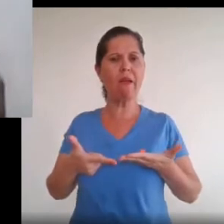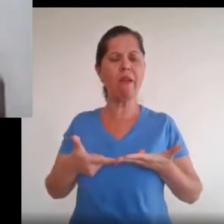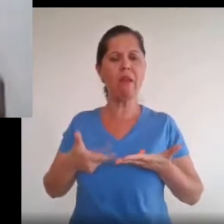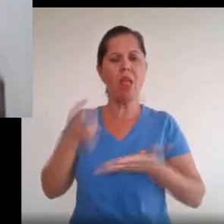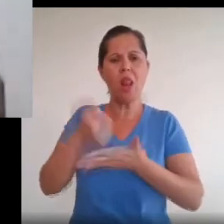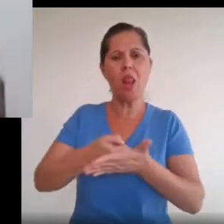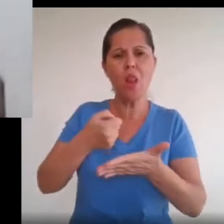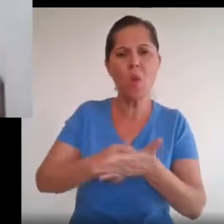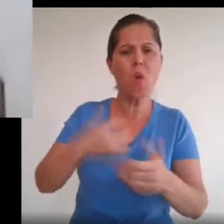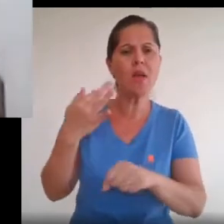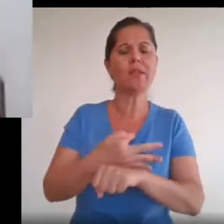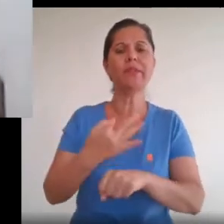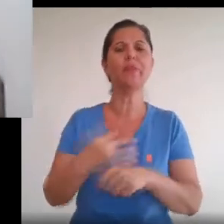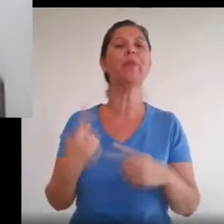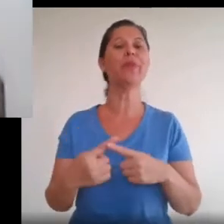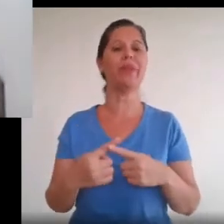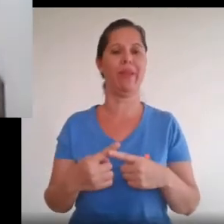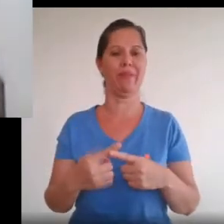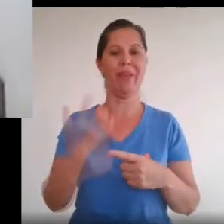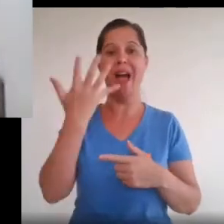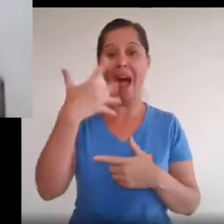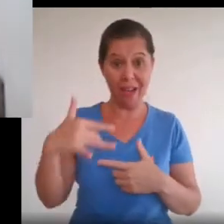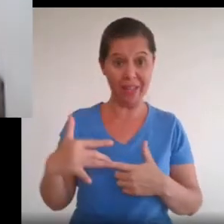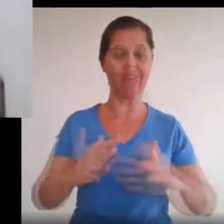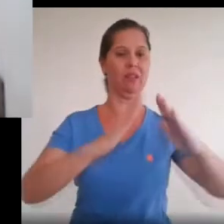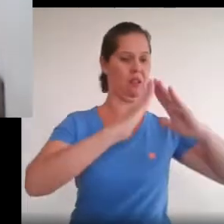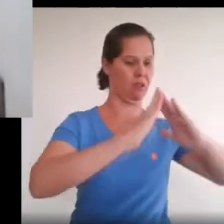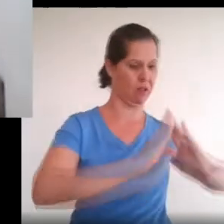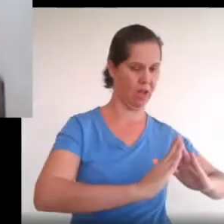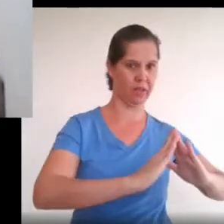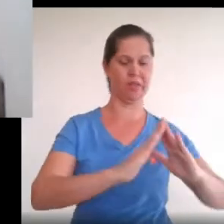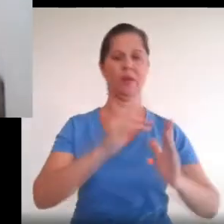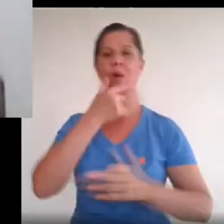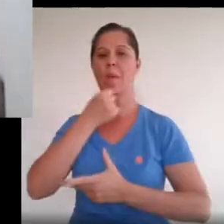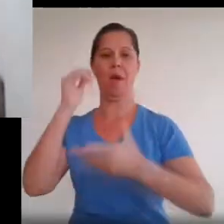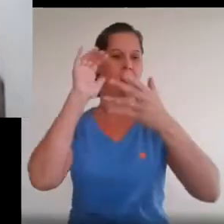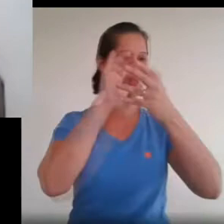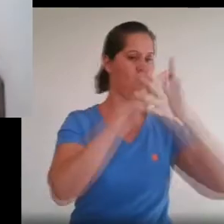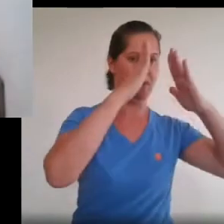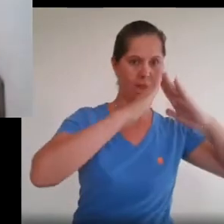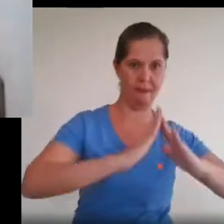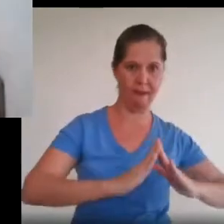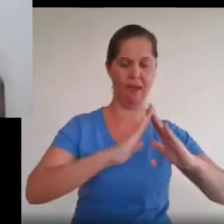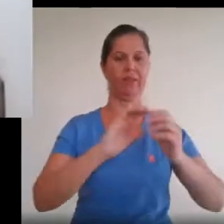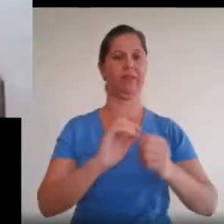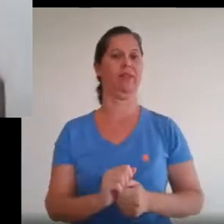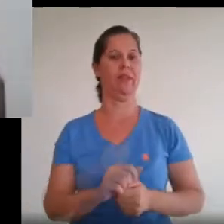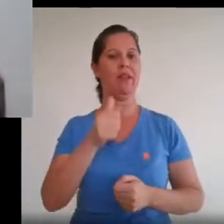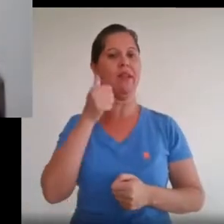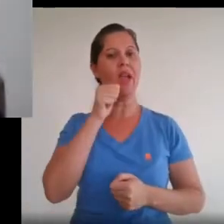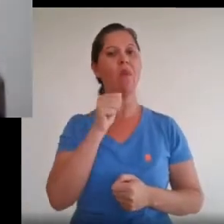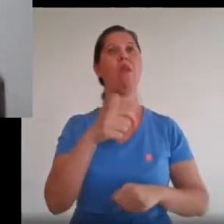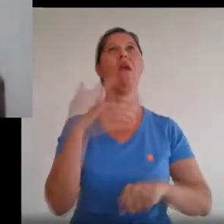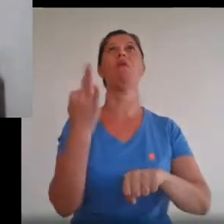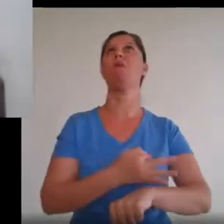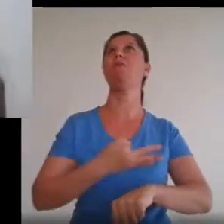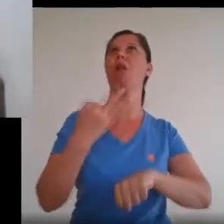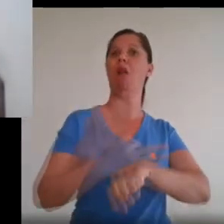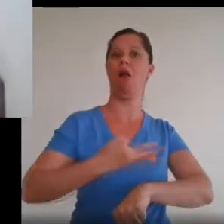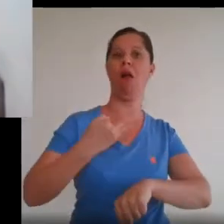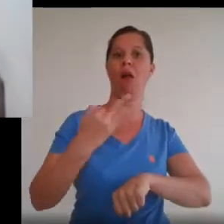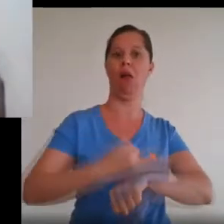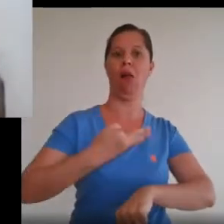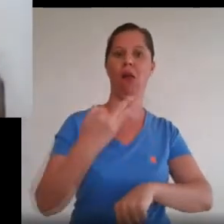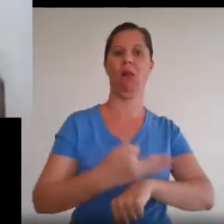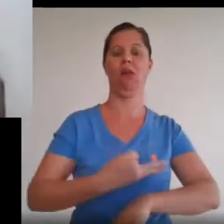crianças não estão indo para a escola, estão ficando dentro de casa. Os maridos estão ficando dentro de casa, são as mulheres que têm que suportar esse fardo.